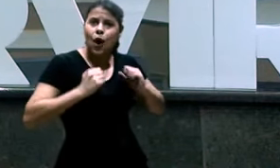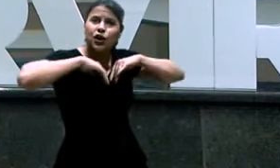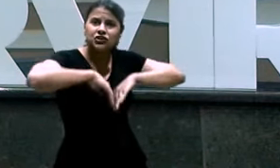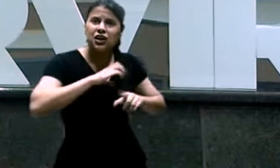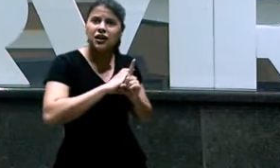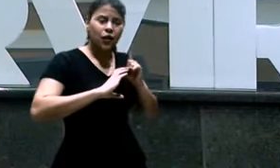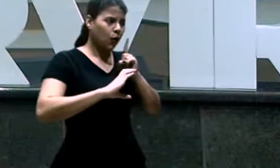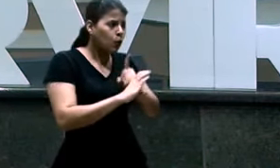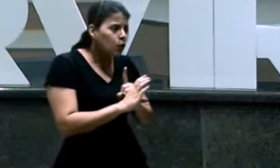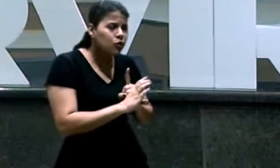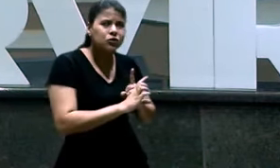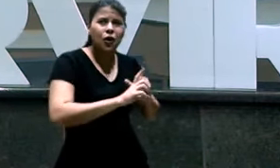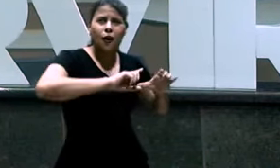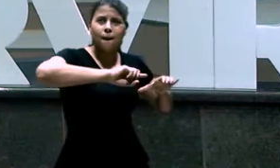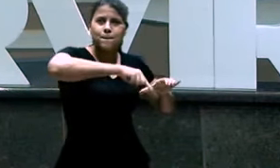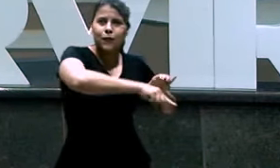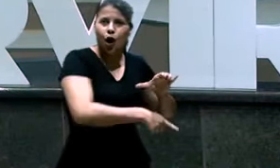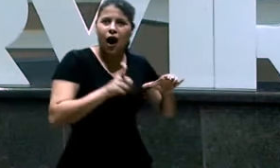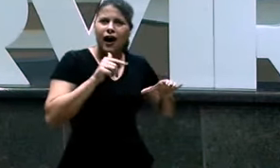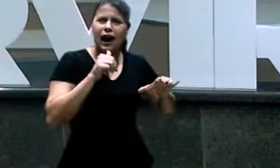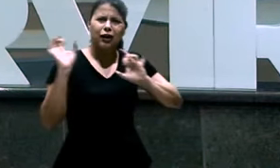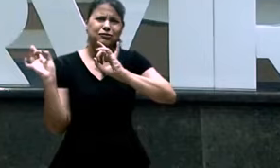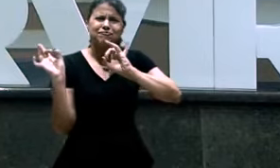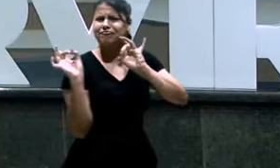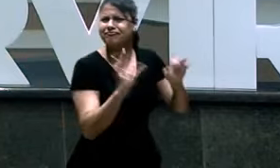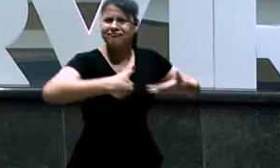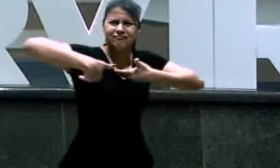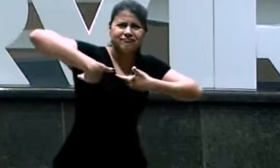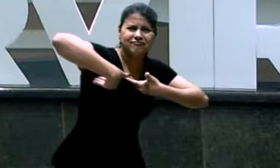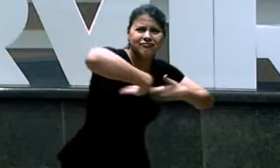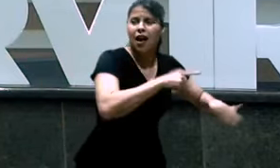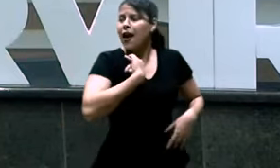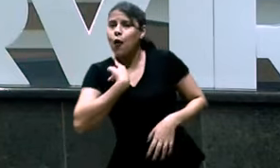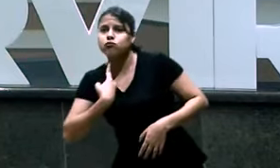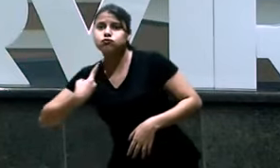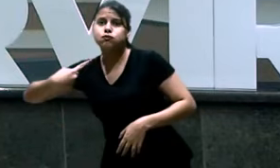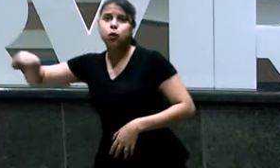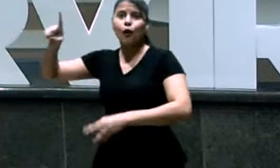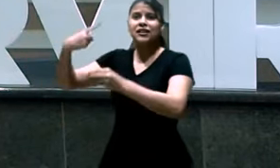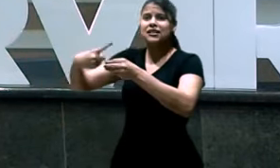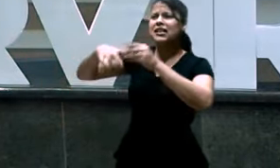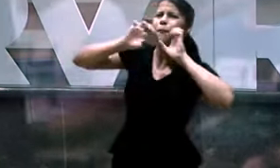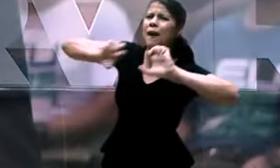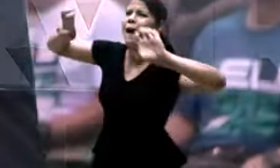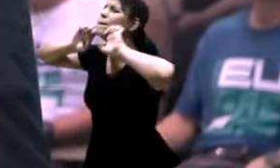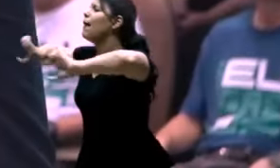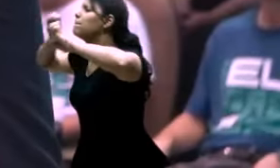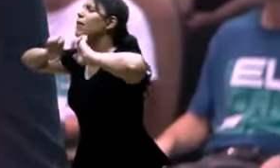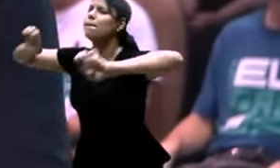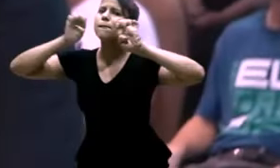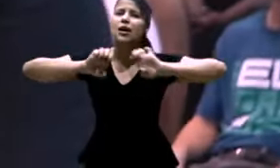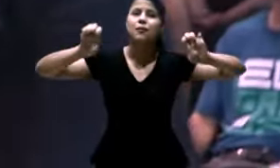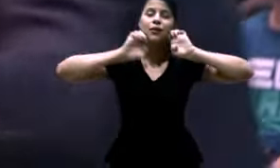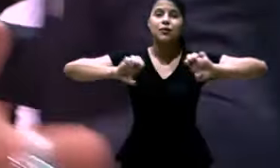Alguém entendeu? Podia ser o tema da mensagem, né? Deixa o cântaro, Deus deu agora. Deixa o cântaro e vai.